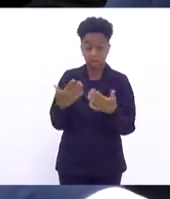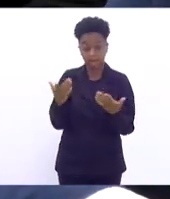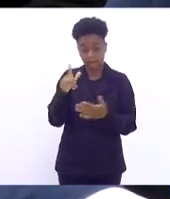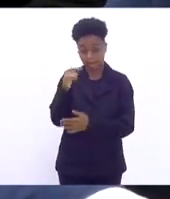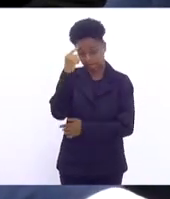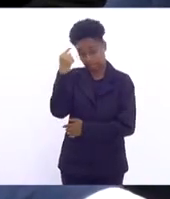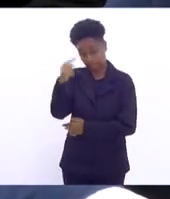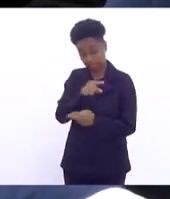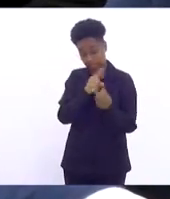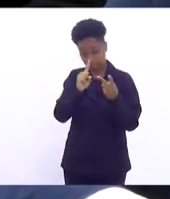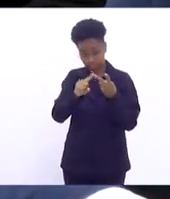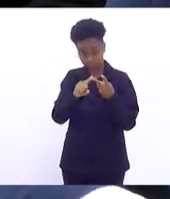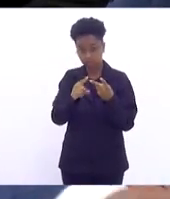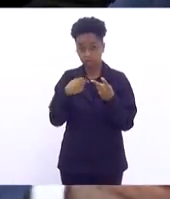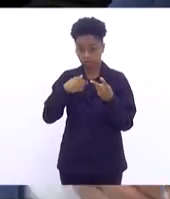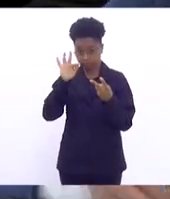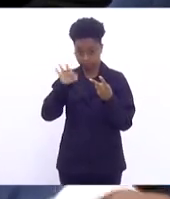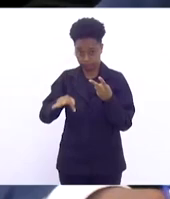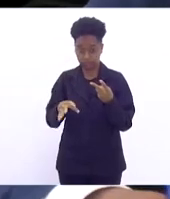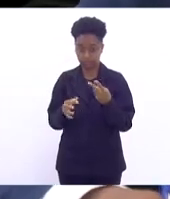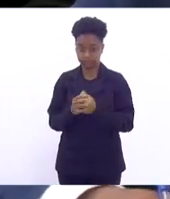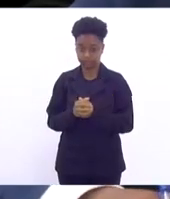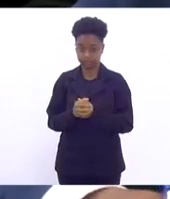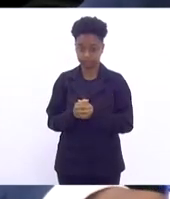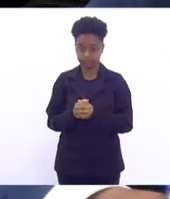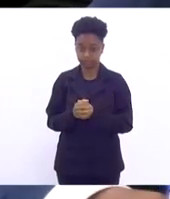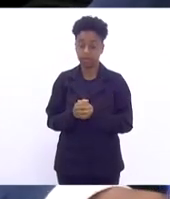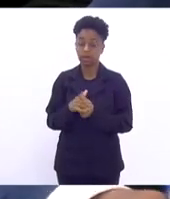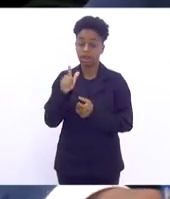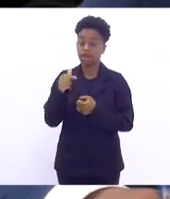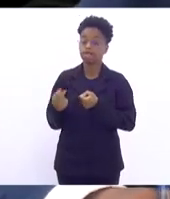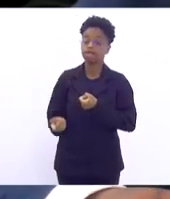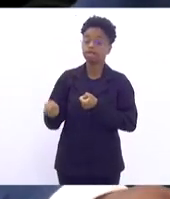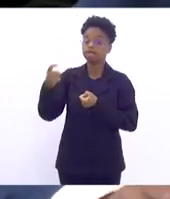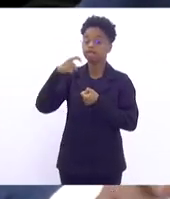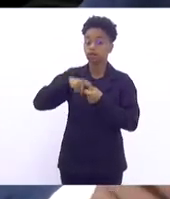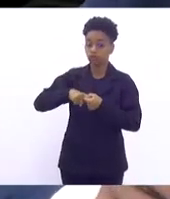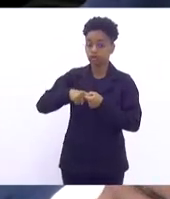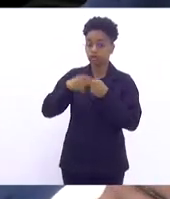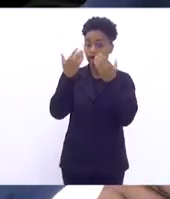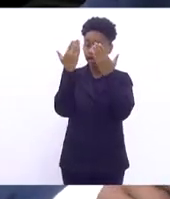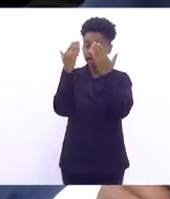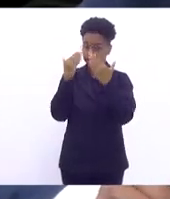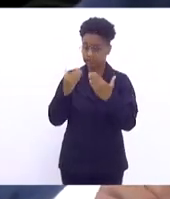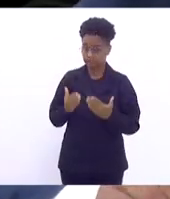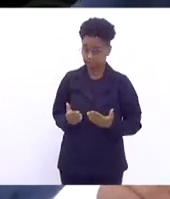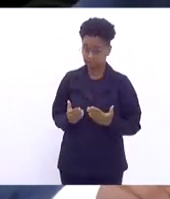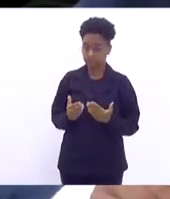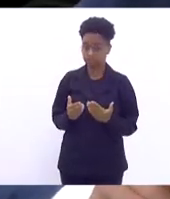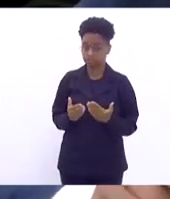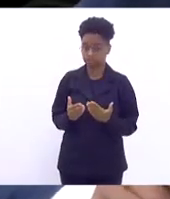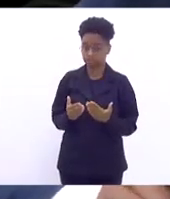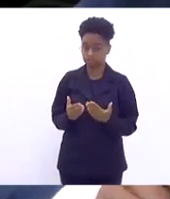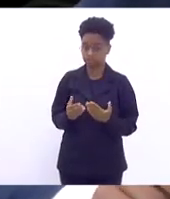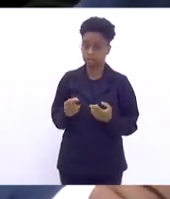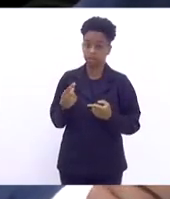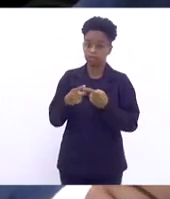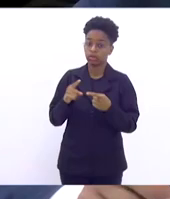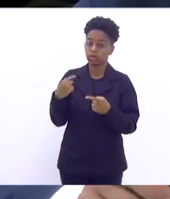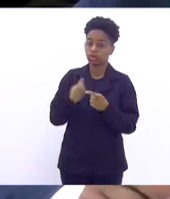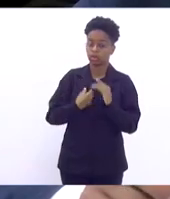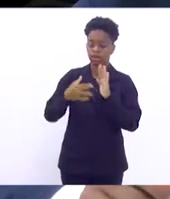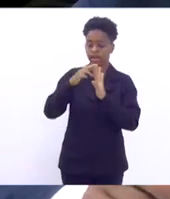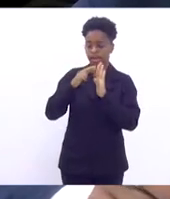a segunda ideia para eu poder encerrar mesmo é justamente voltando a crise do que a gente tem como o maior